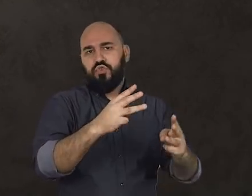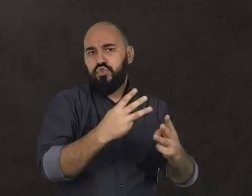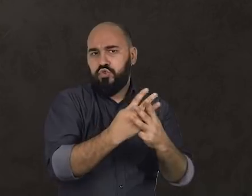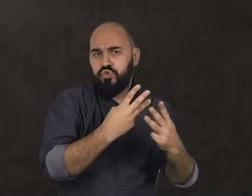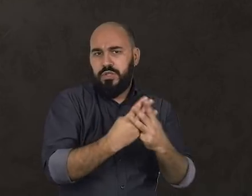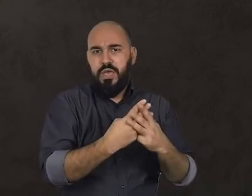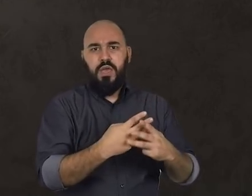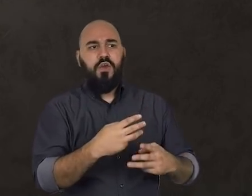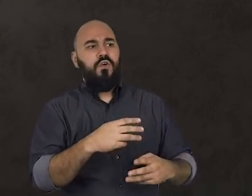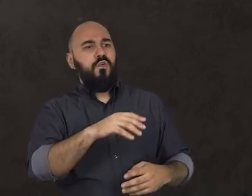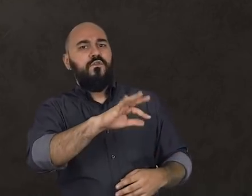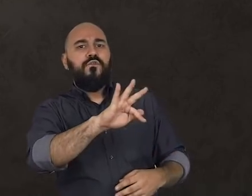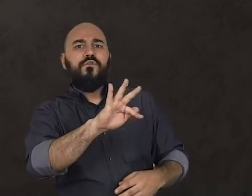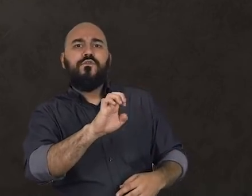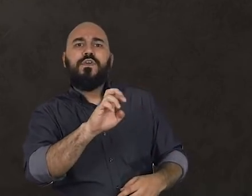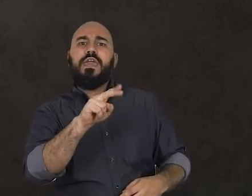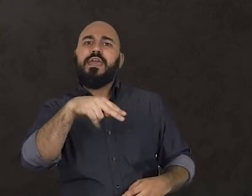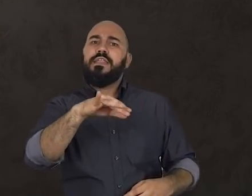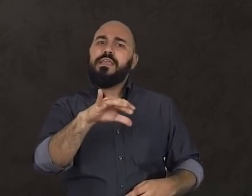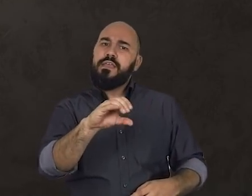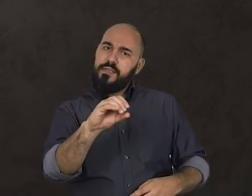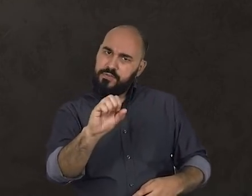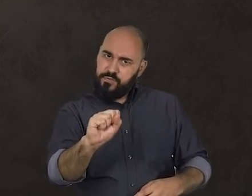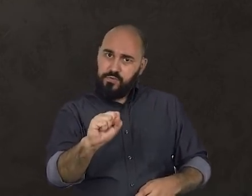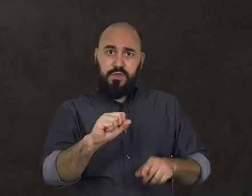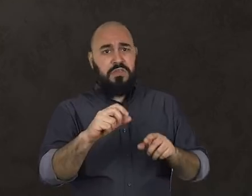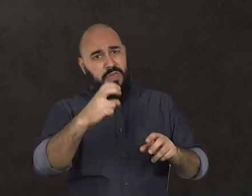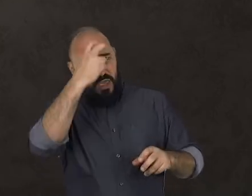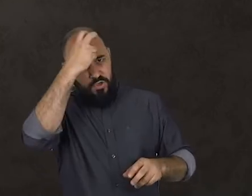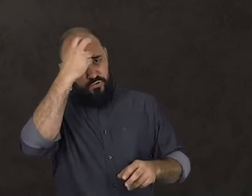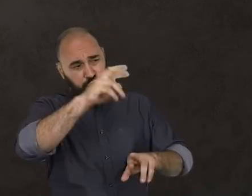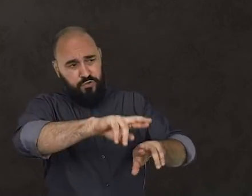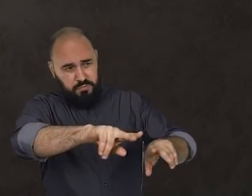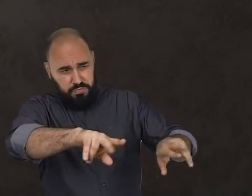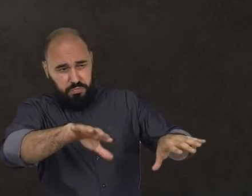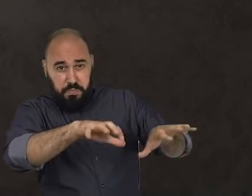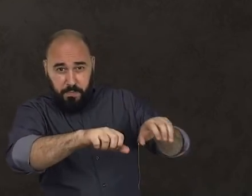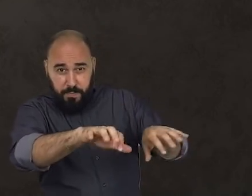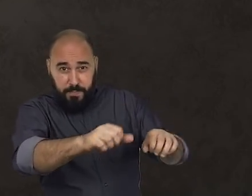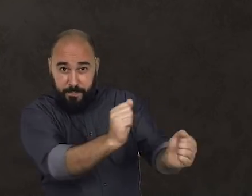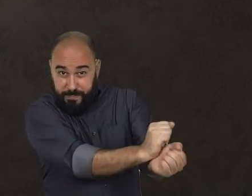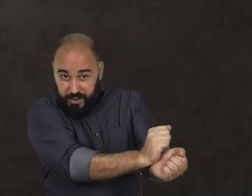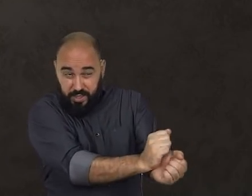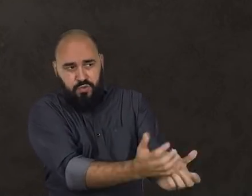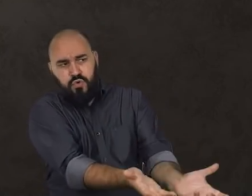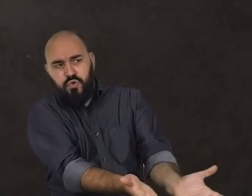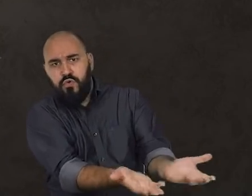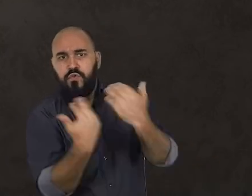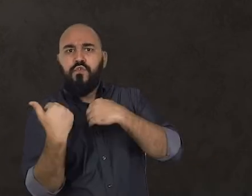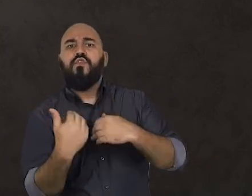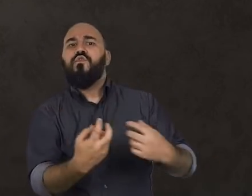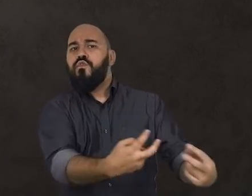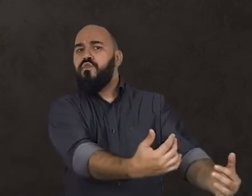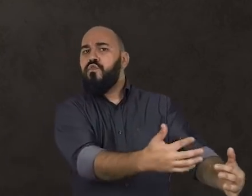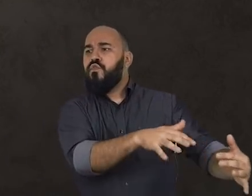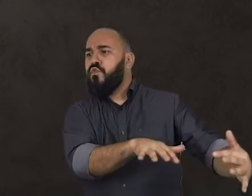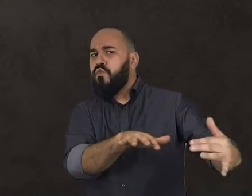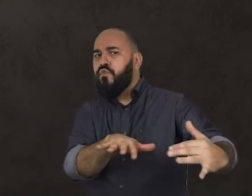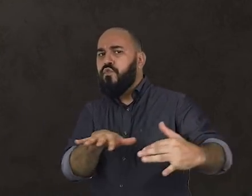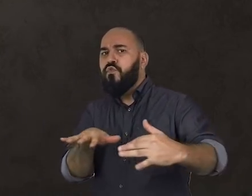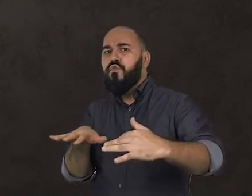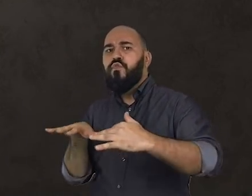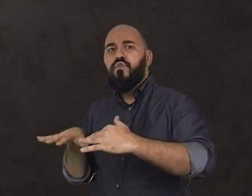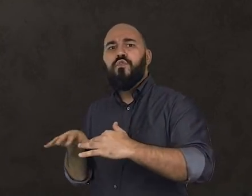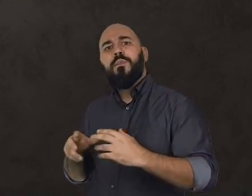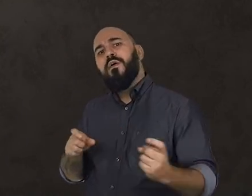fenícios e sírios e das nações pertencentes ao Egito e alguns dos seus aliados para que eles pudessem conduzi-los